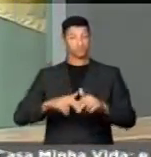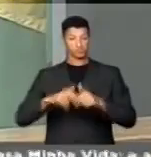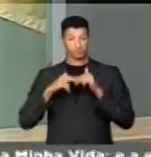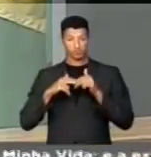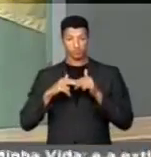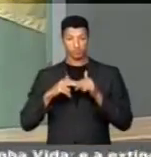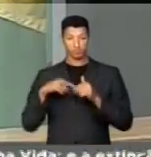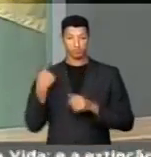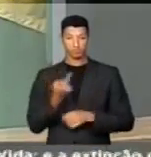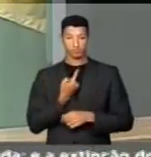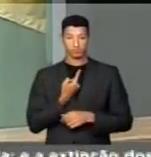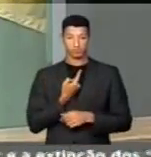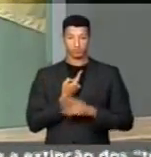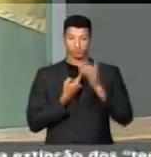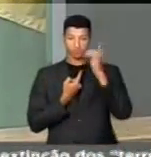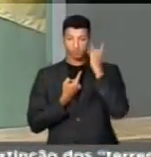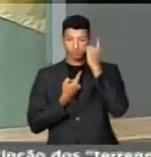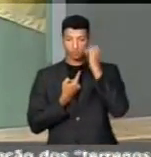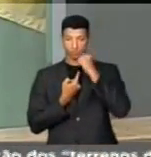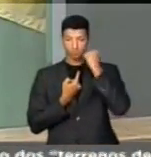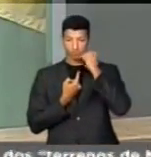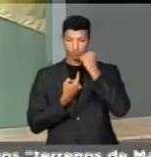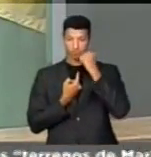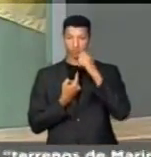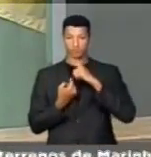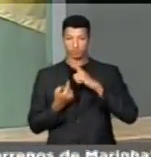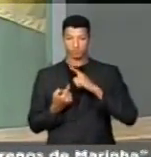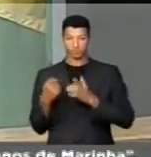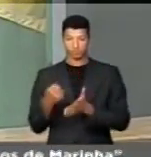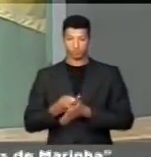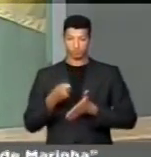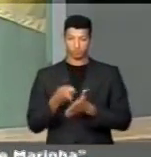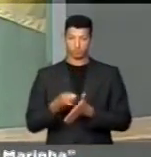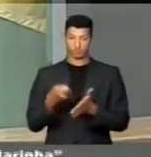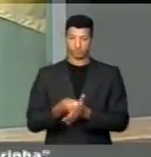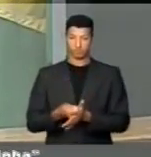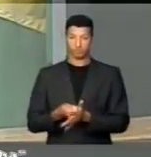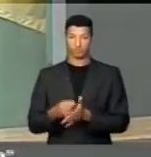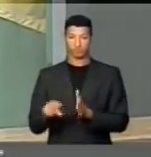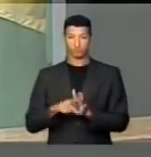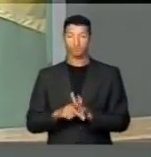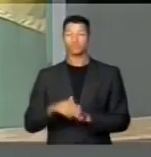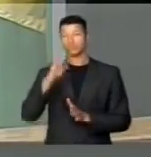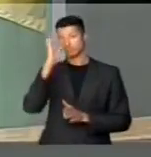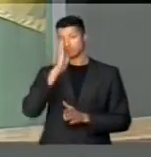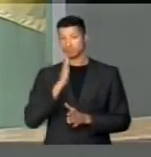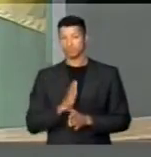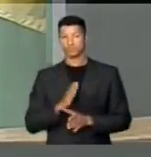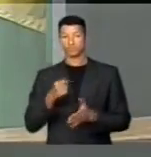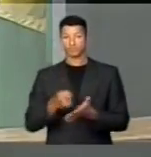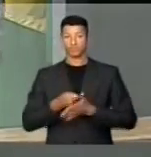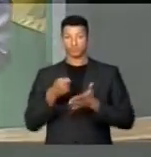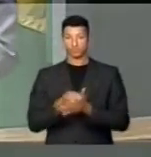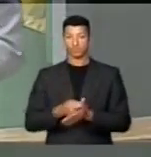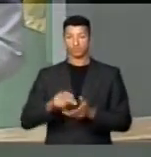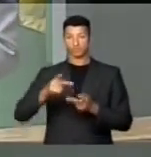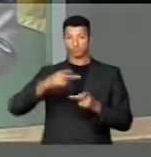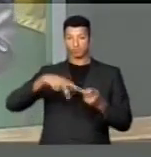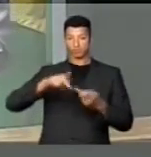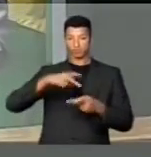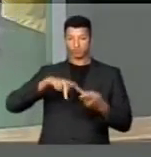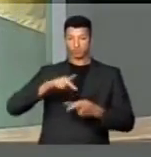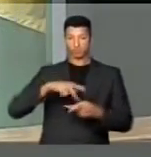portanto, nós, deputados e senadores, temos a obrigação com o Brasil, obrigação com o